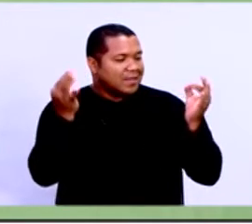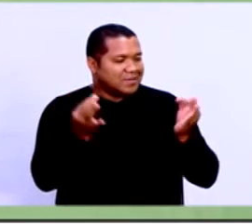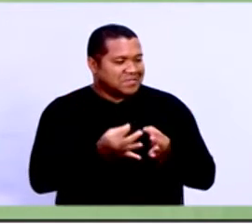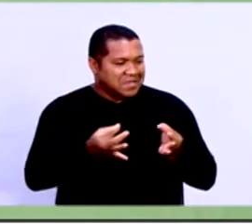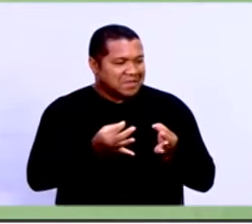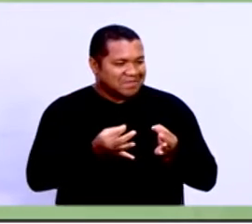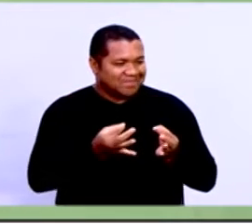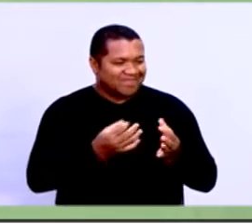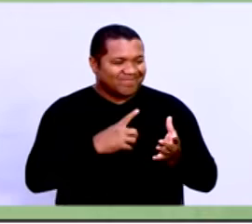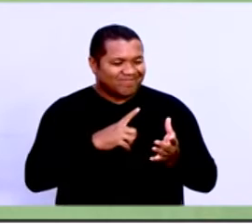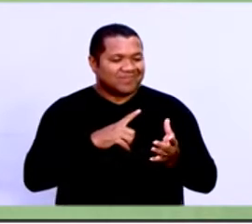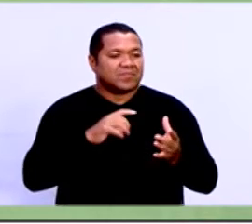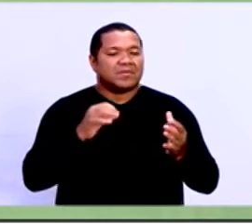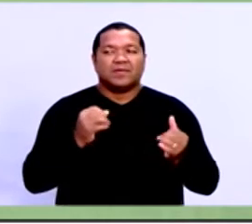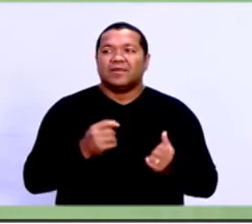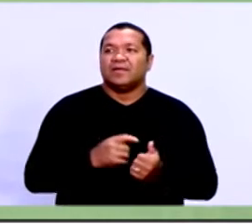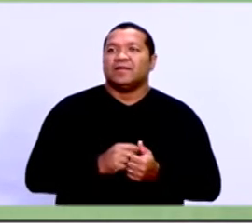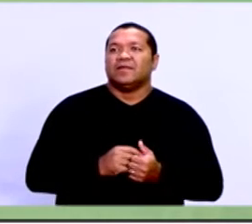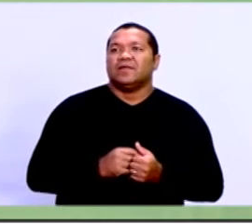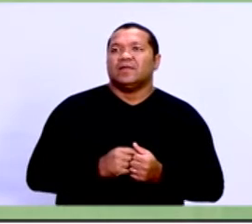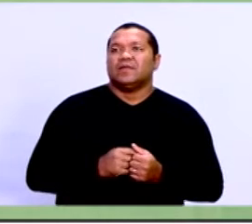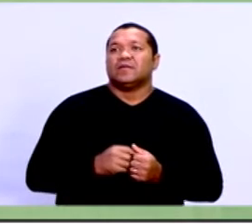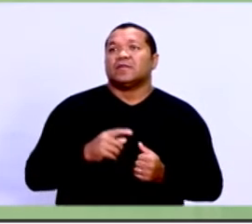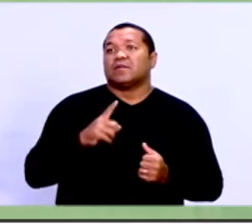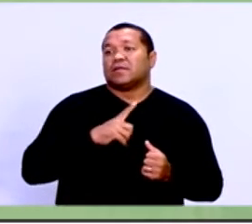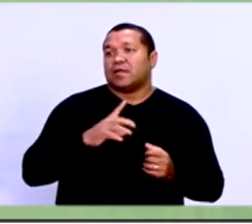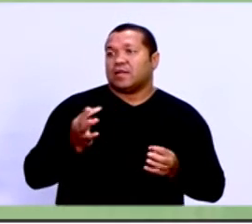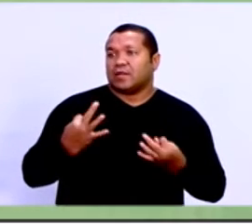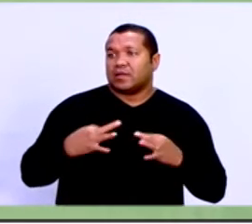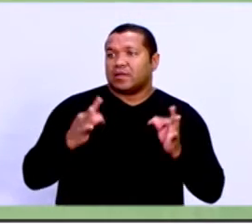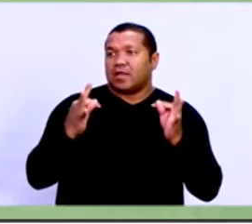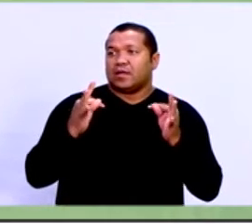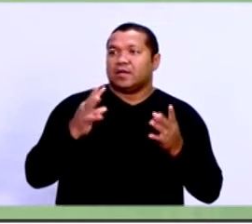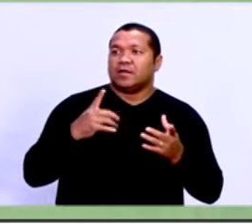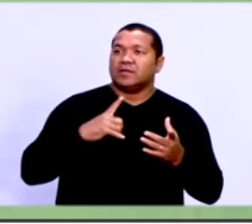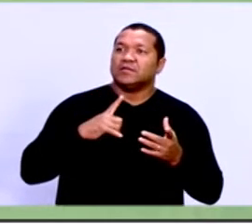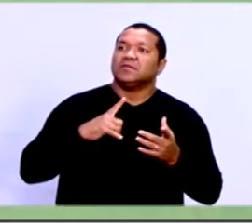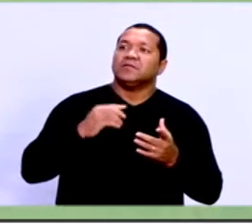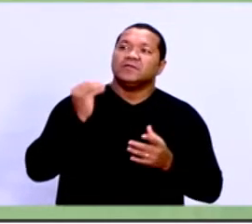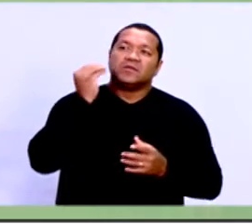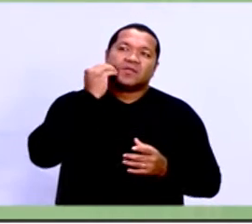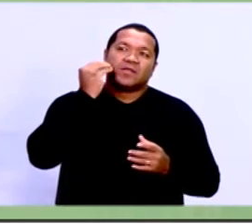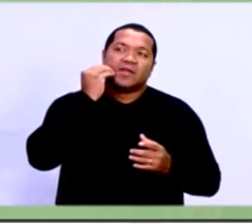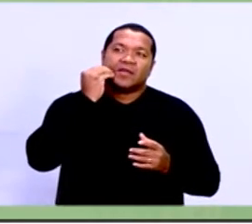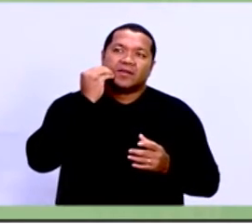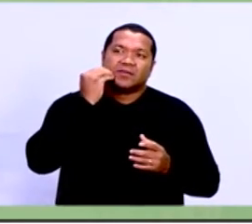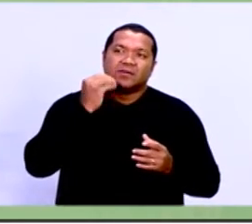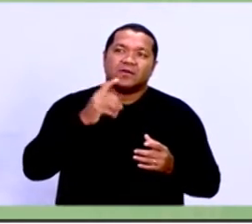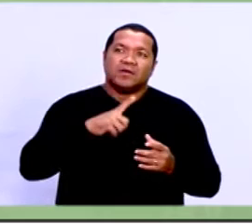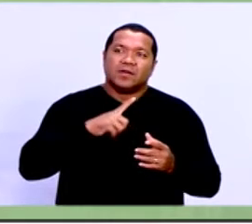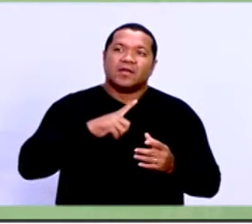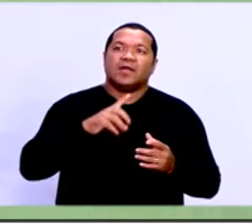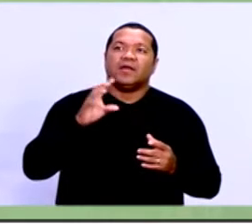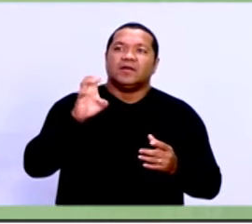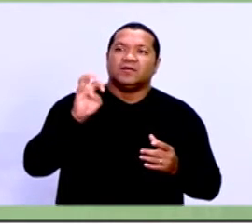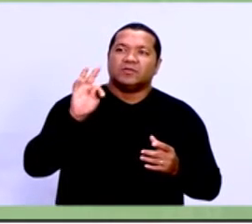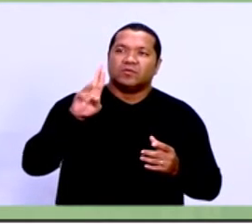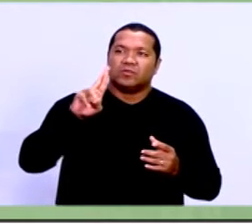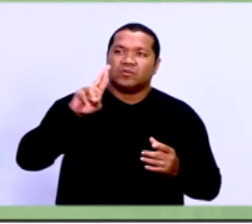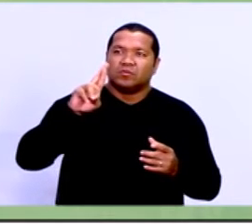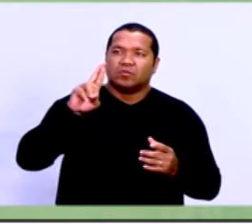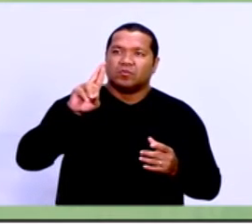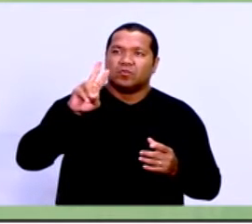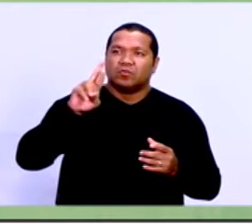funcionou corretamente existem técnicas de teste existência é a estrutural e